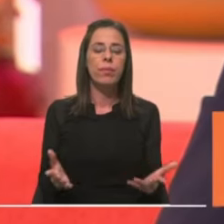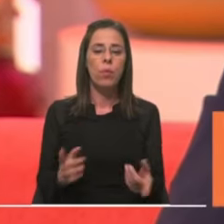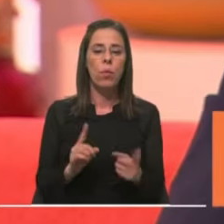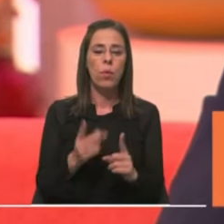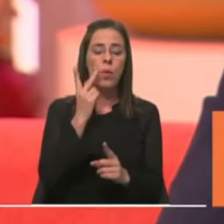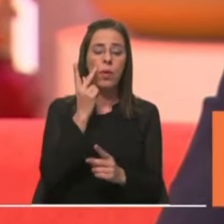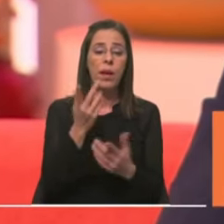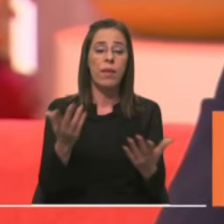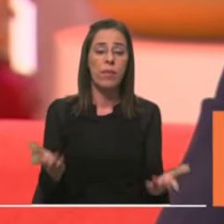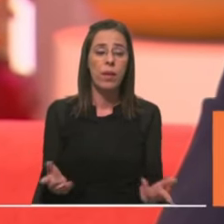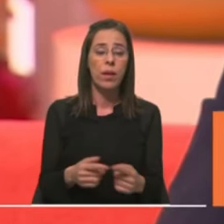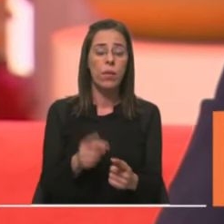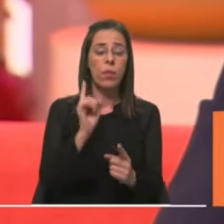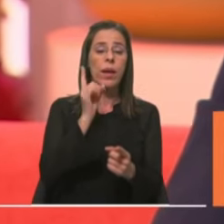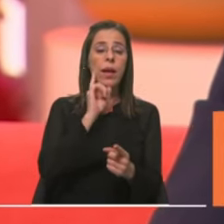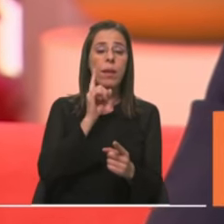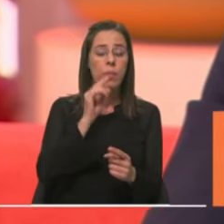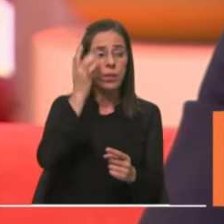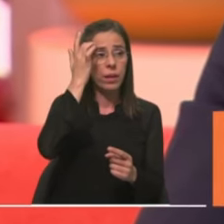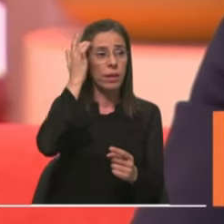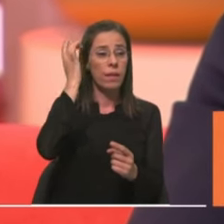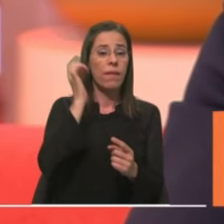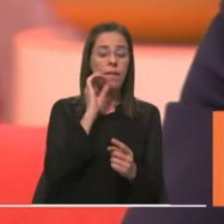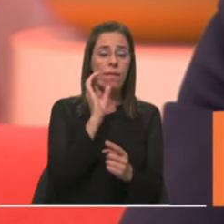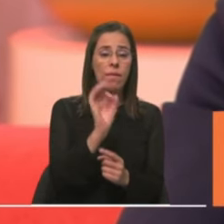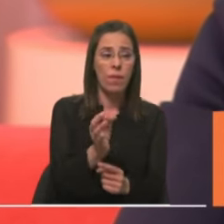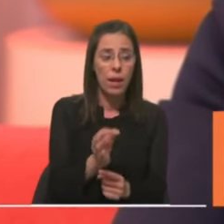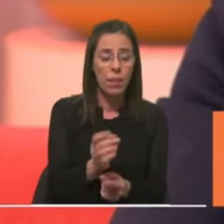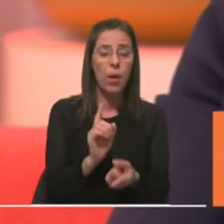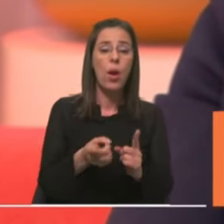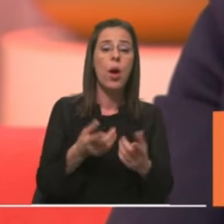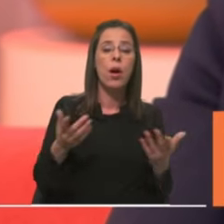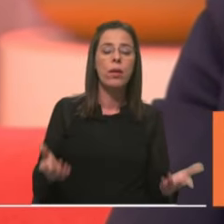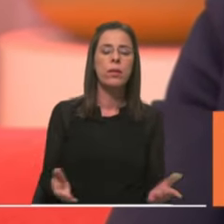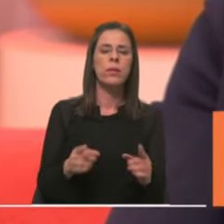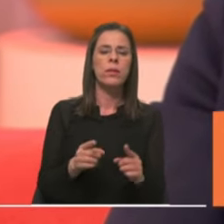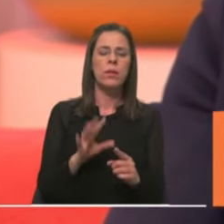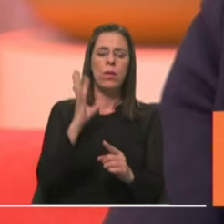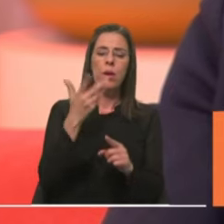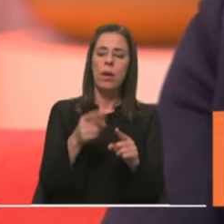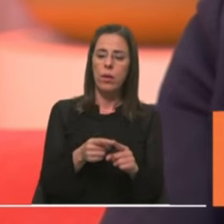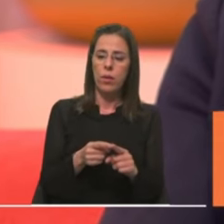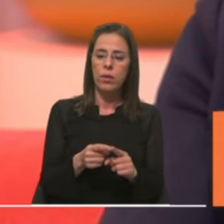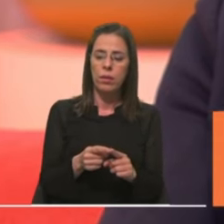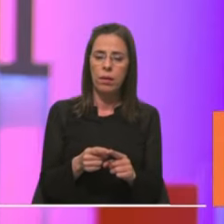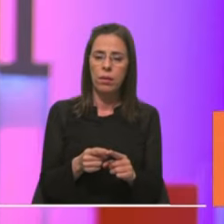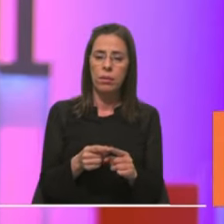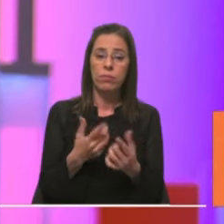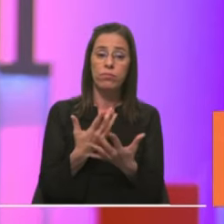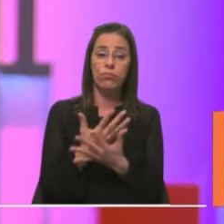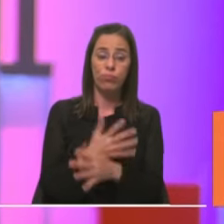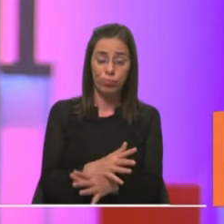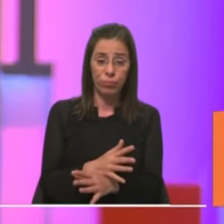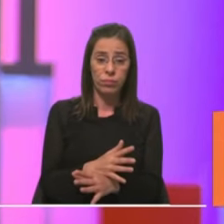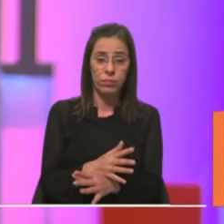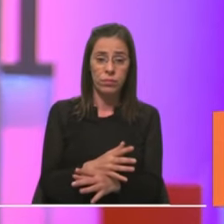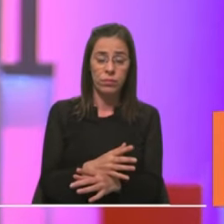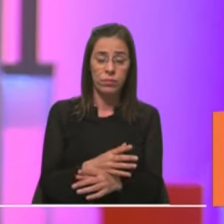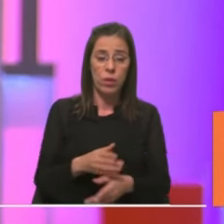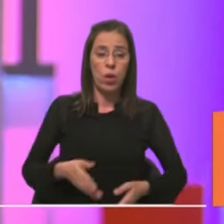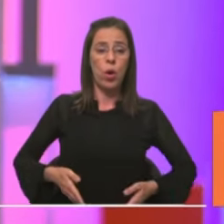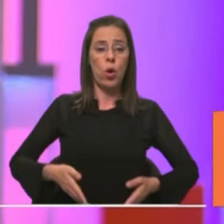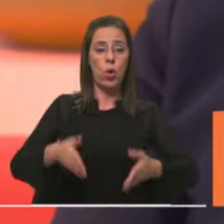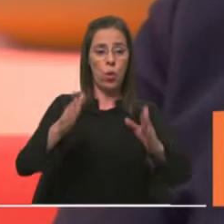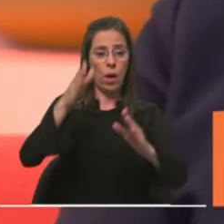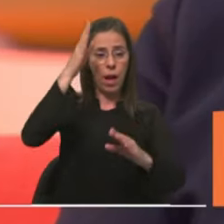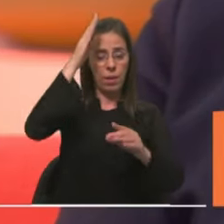é que é a vida o que é que é importante o que é que vale a pena como é que o que acontece é que há deflagra o incêndio na na rodo